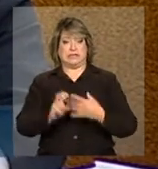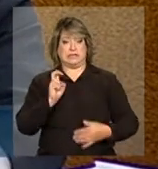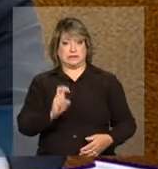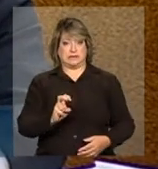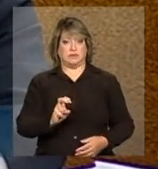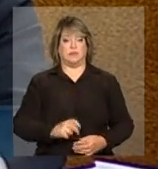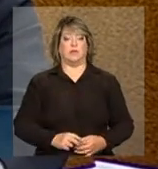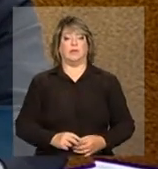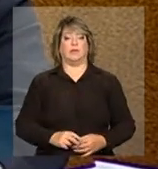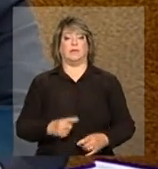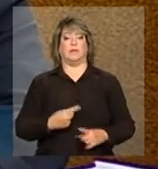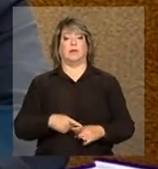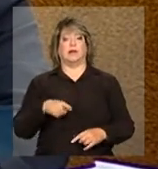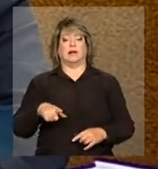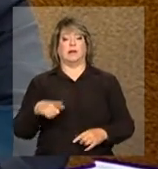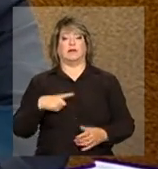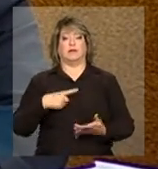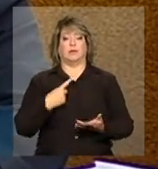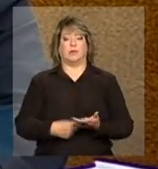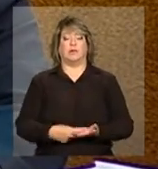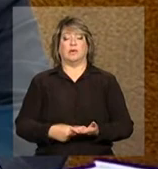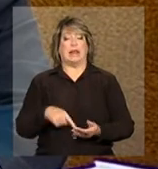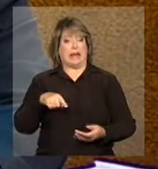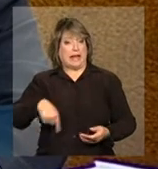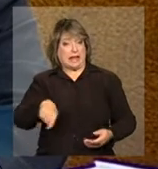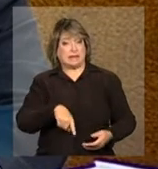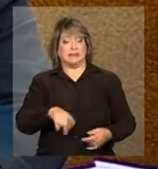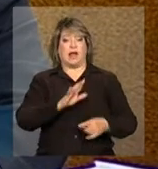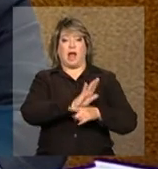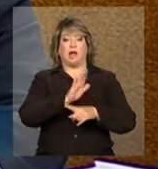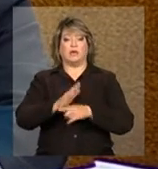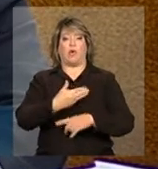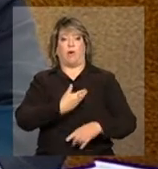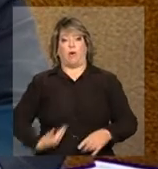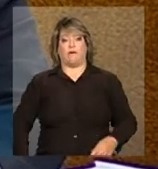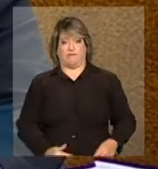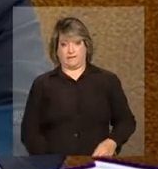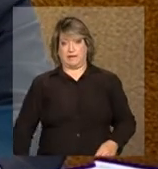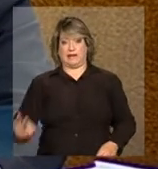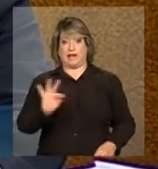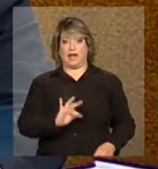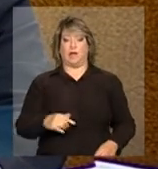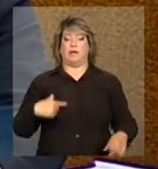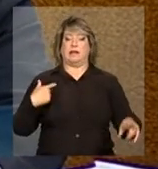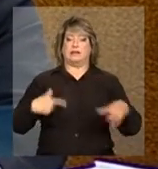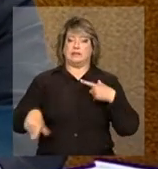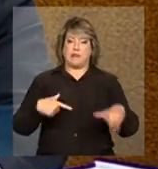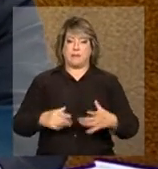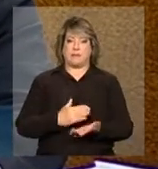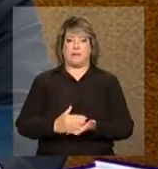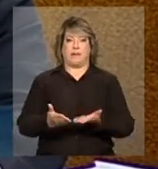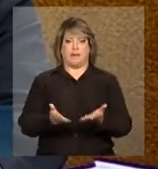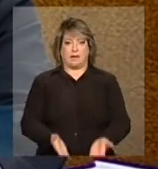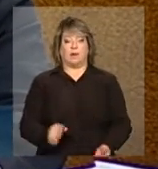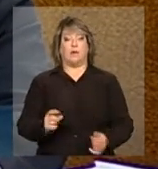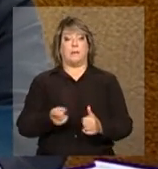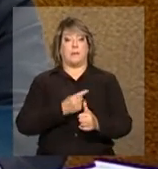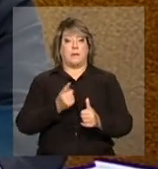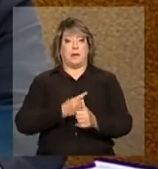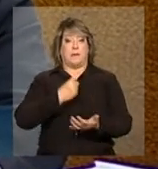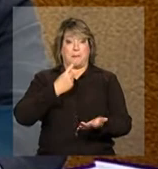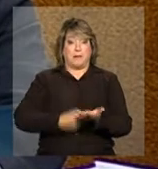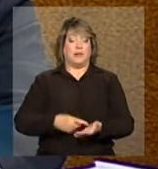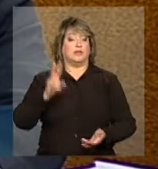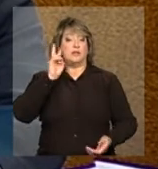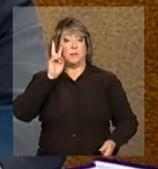que são os 5 pactos que têm orientado a ação do governo federal a partir de então. O primeiro pacto, a questão